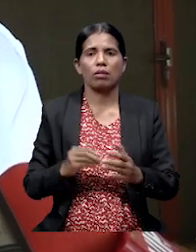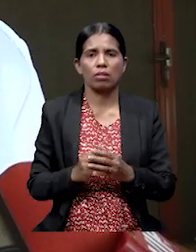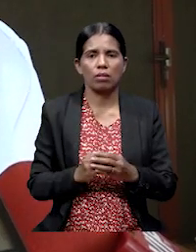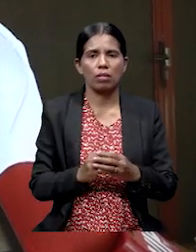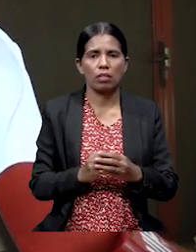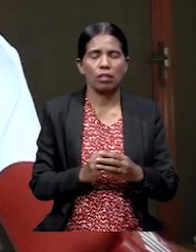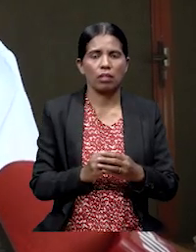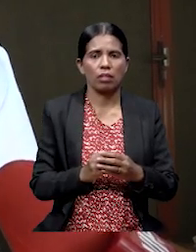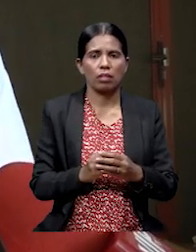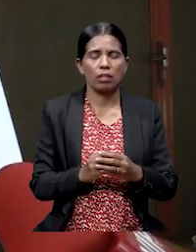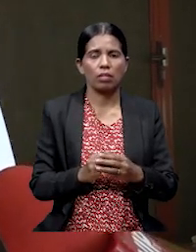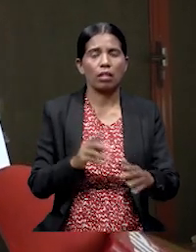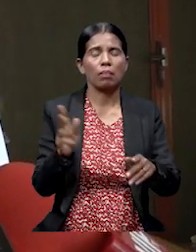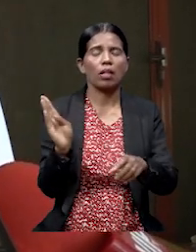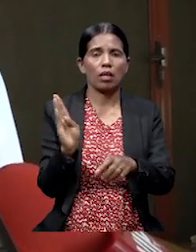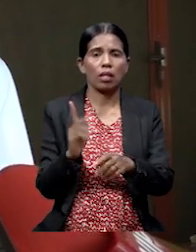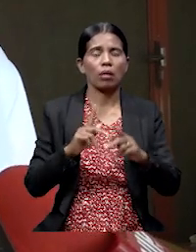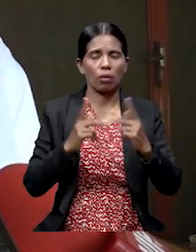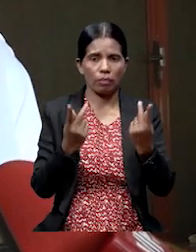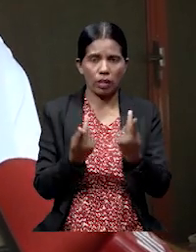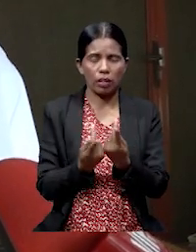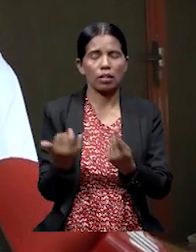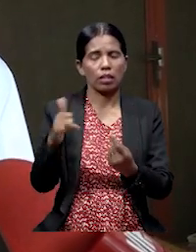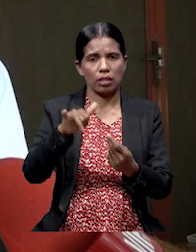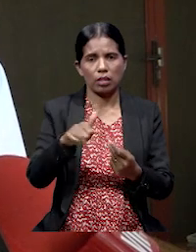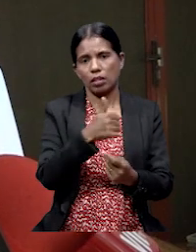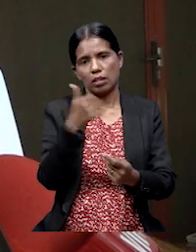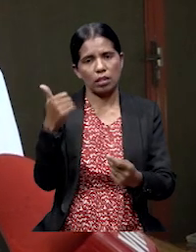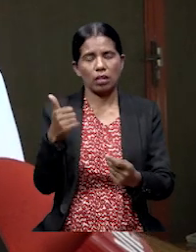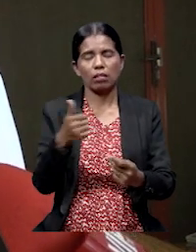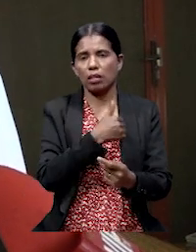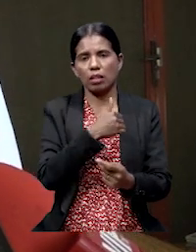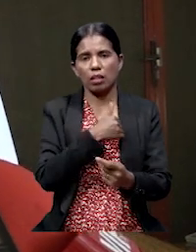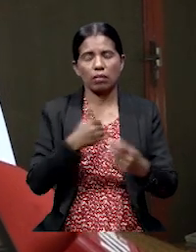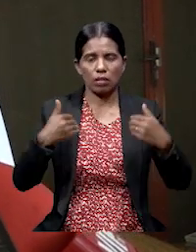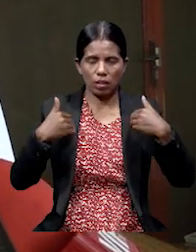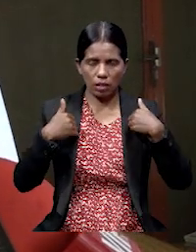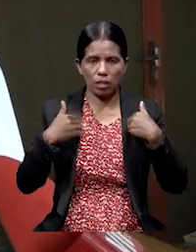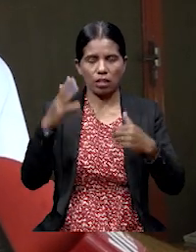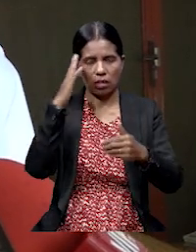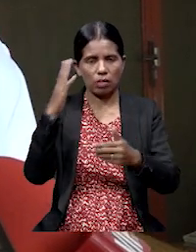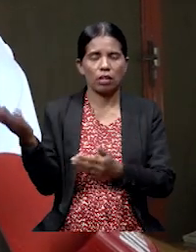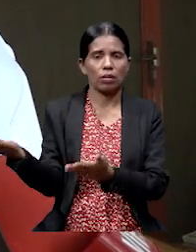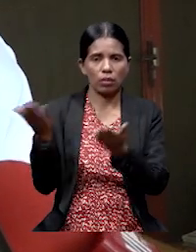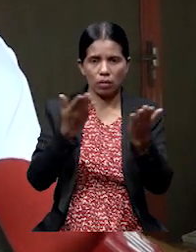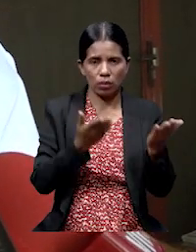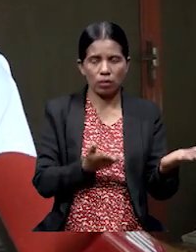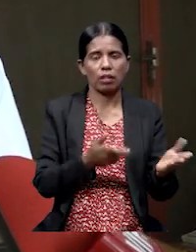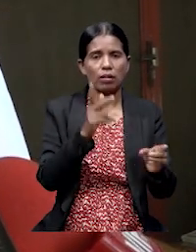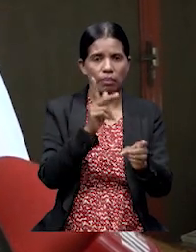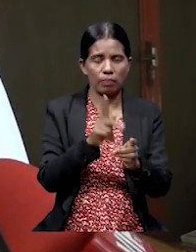ou investidor terceiro, se não quer um consenso, a tu dada cadoras mais